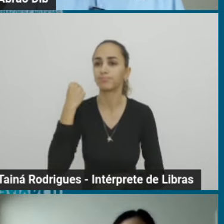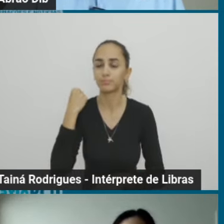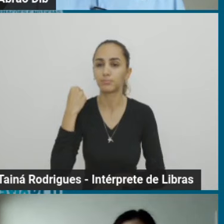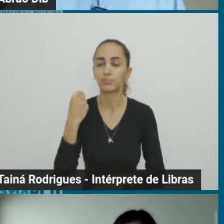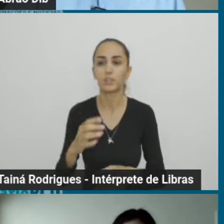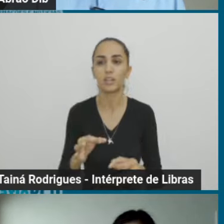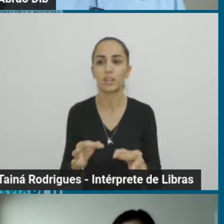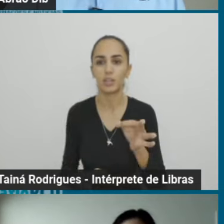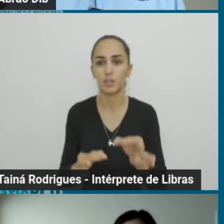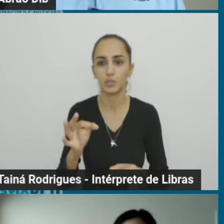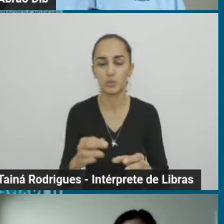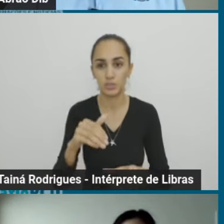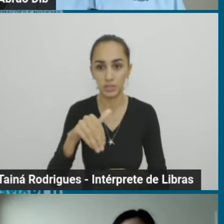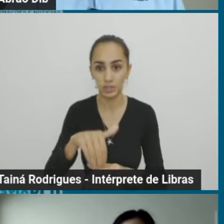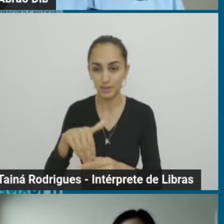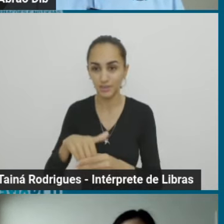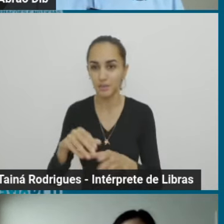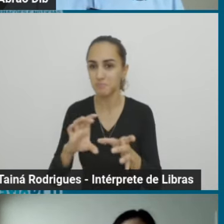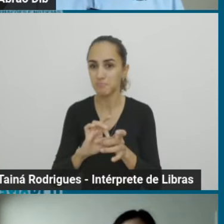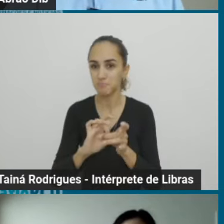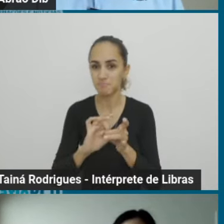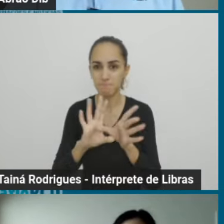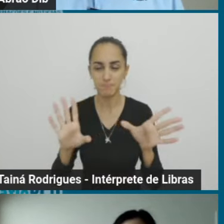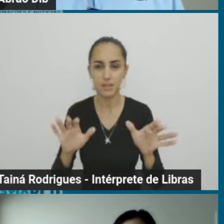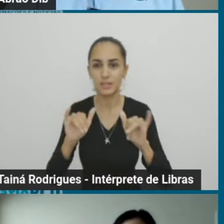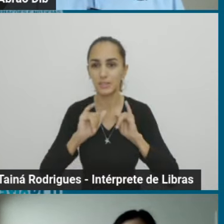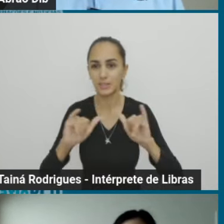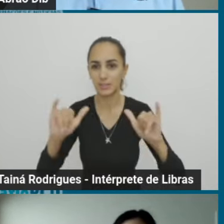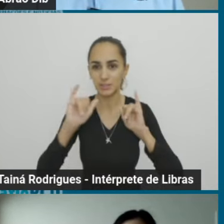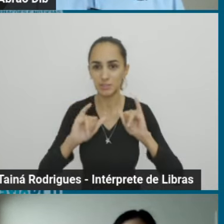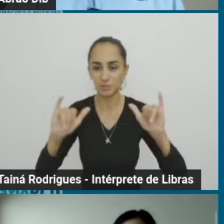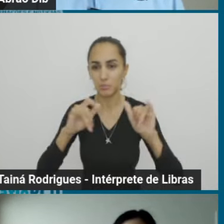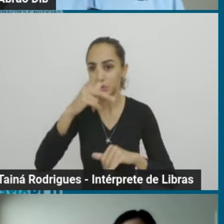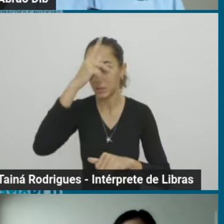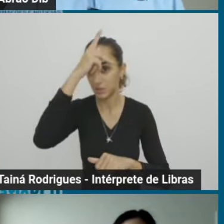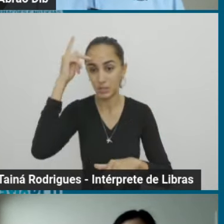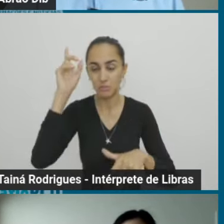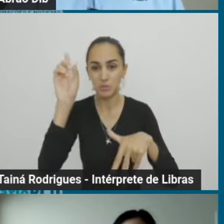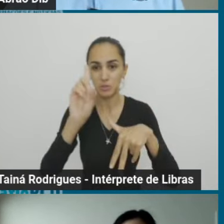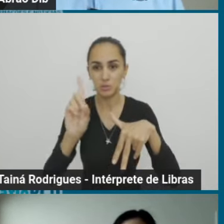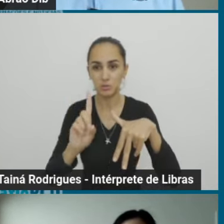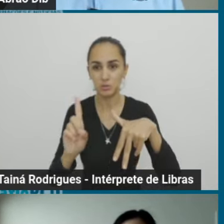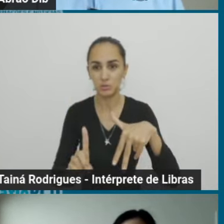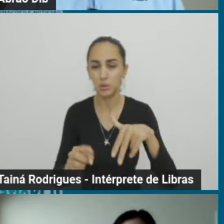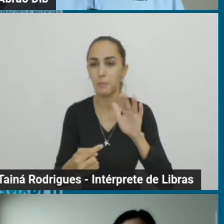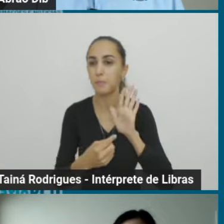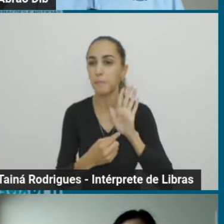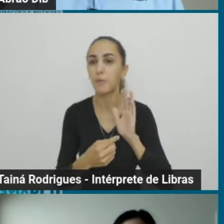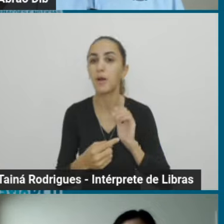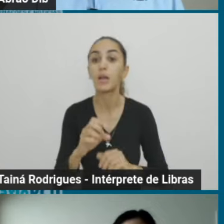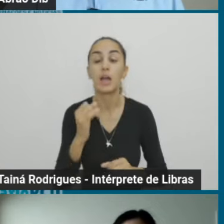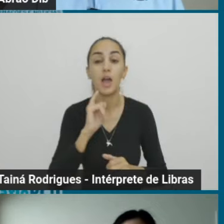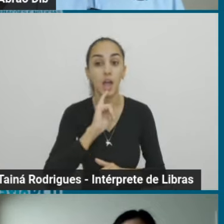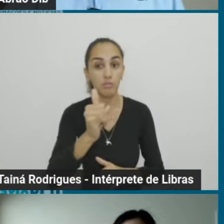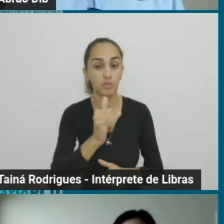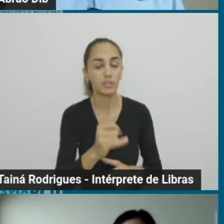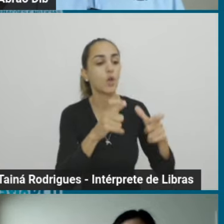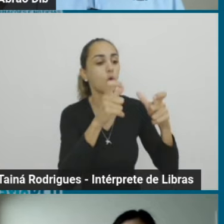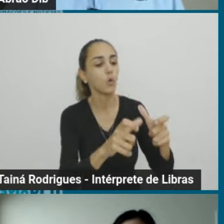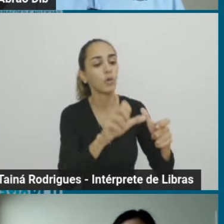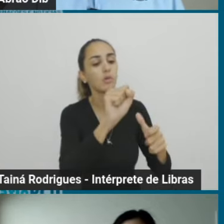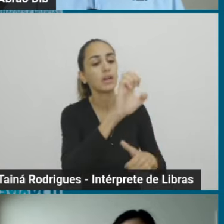eleitoral disponibiliza as informações para que as pessoas com deficiência possam indicar não somente a sessão eleitoral de